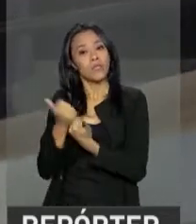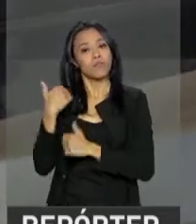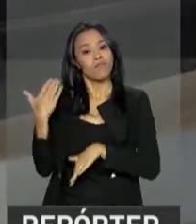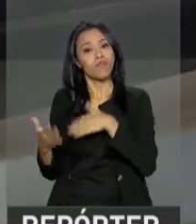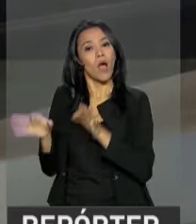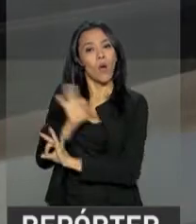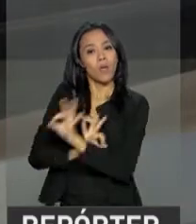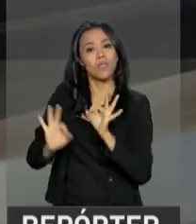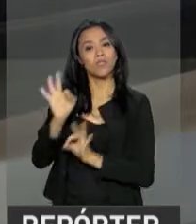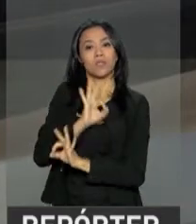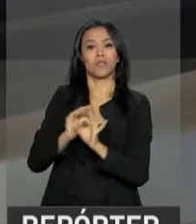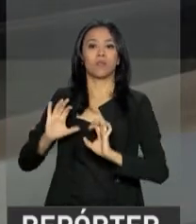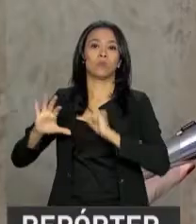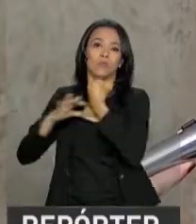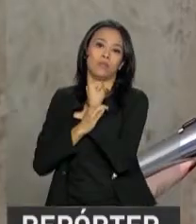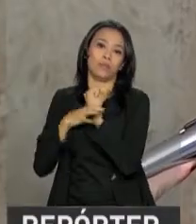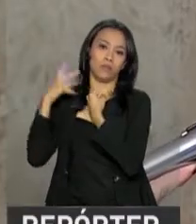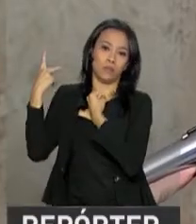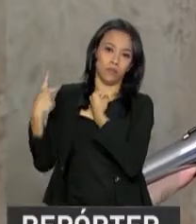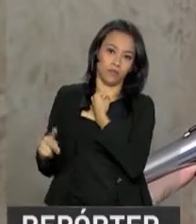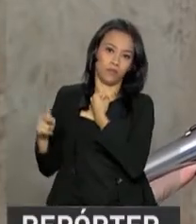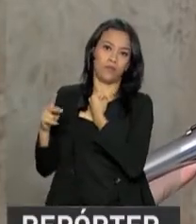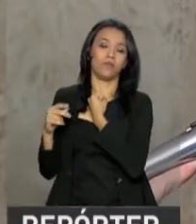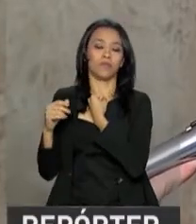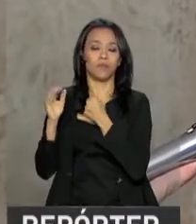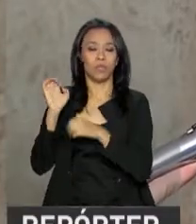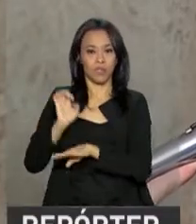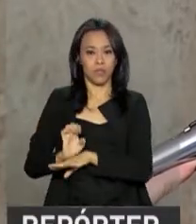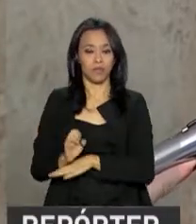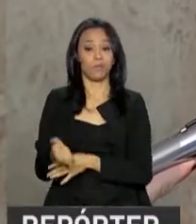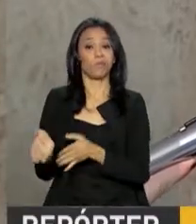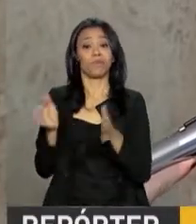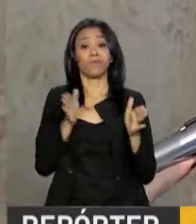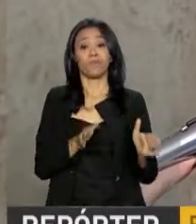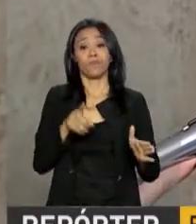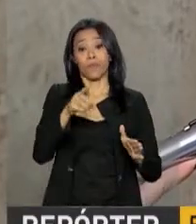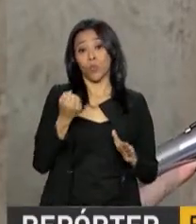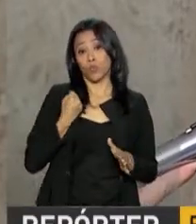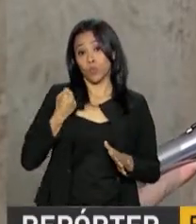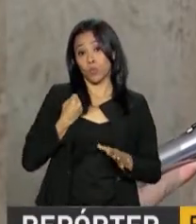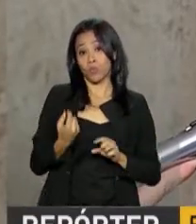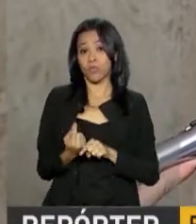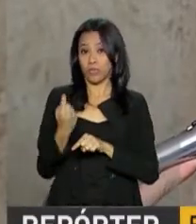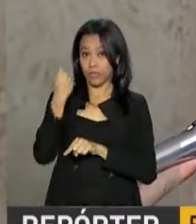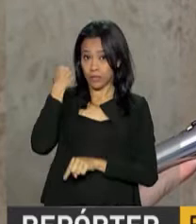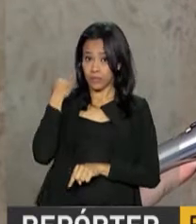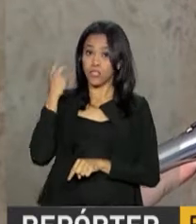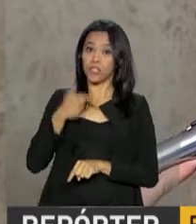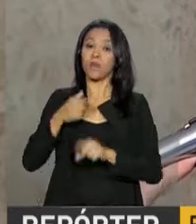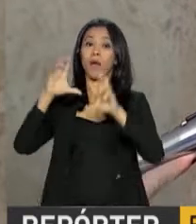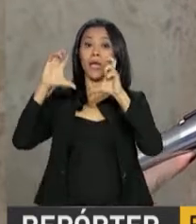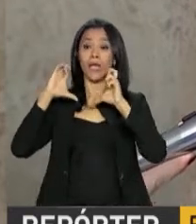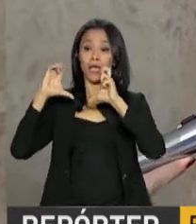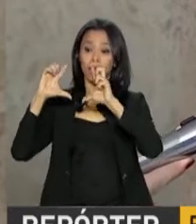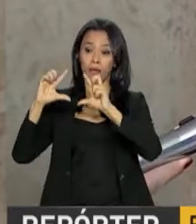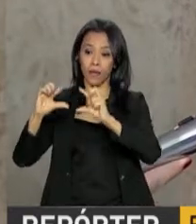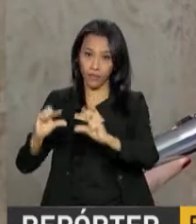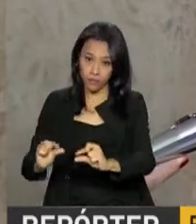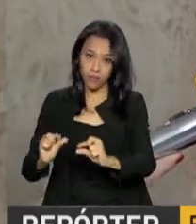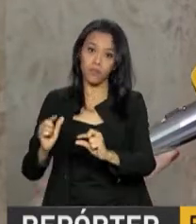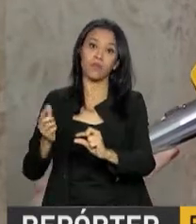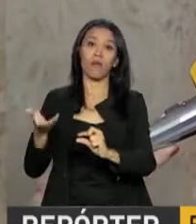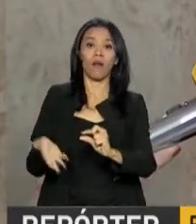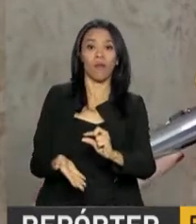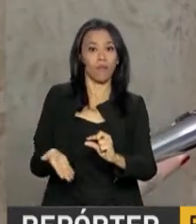estado já os números anteriores indicavam a redução da velocidade do crescimento